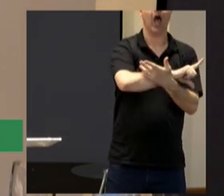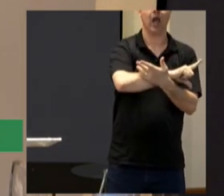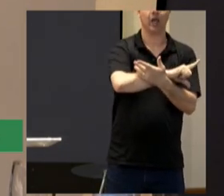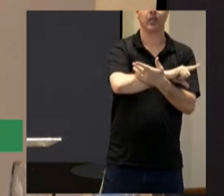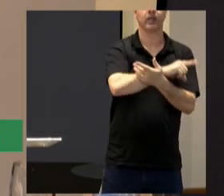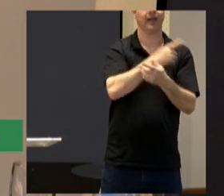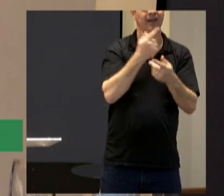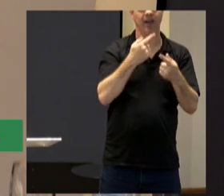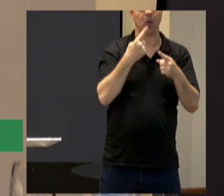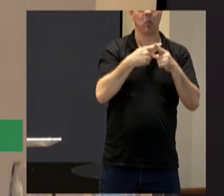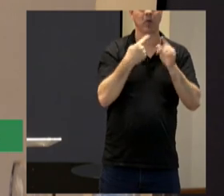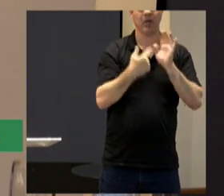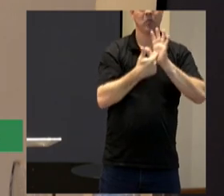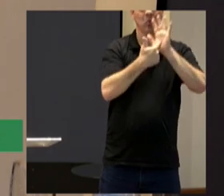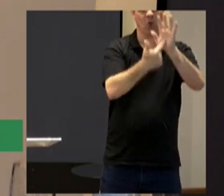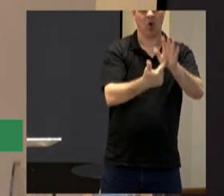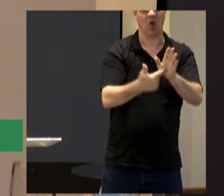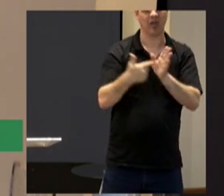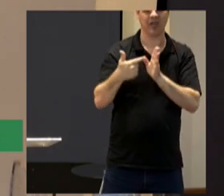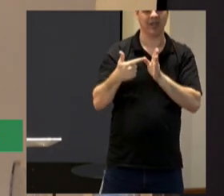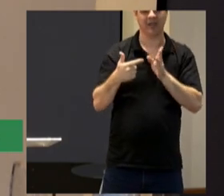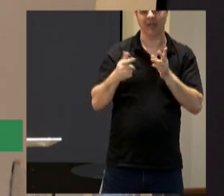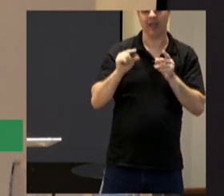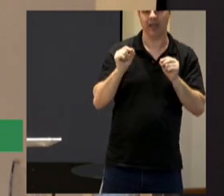cometa desserviços à trajetória.